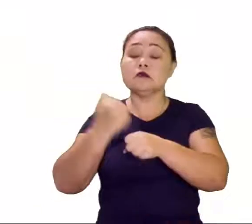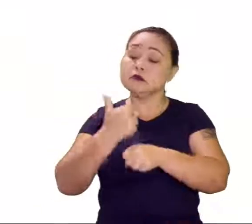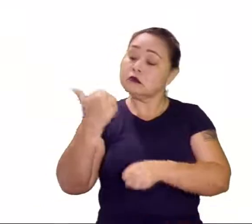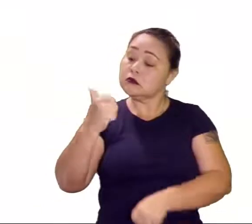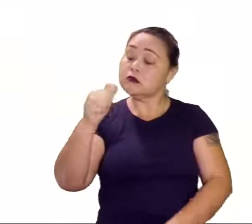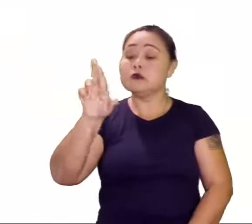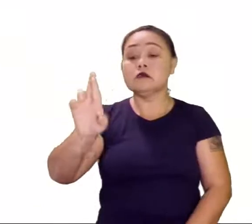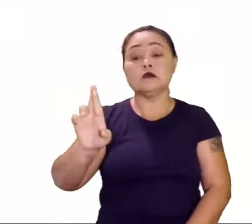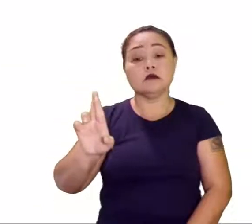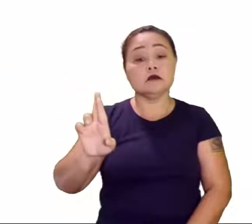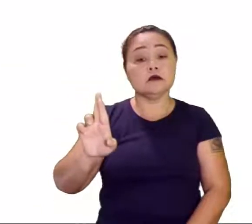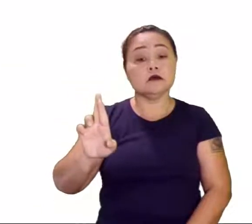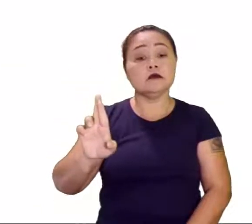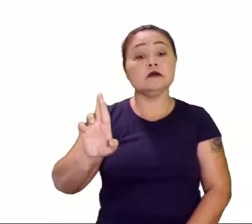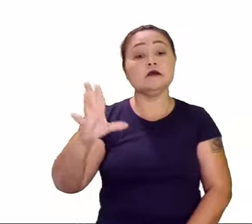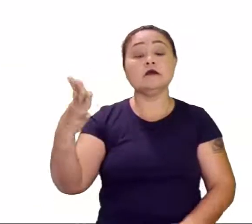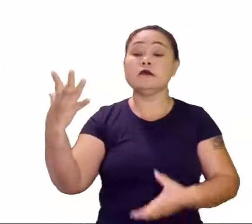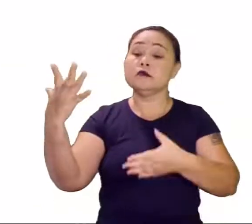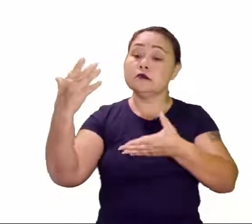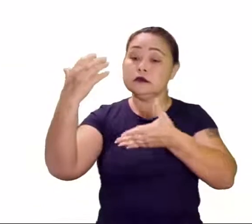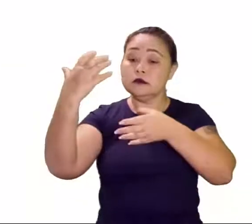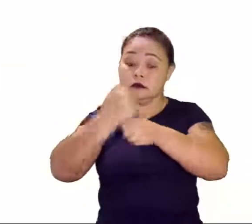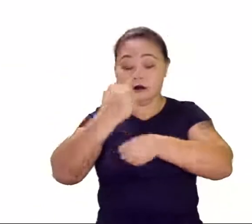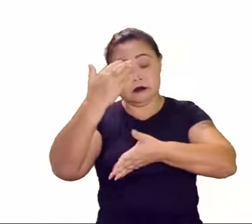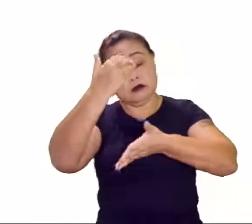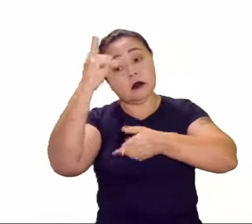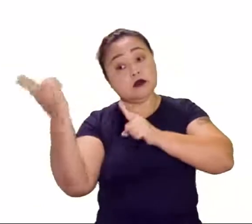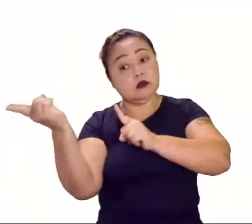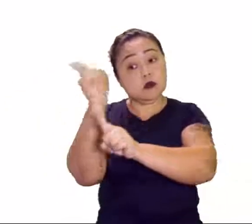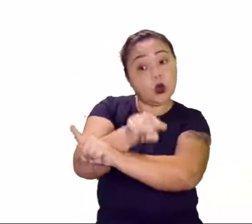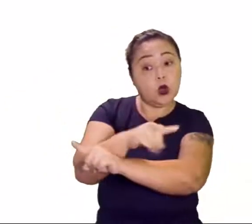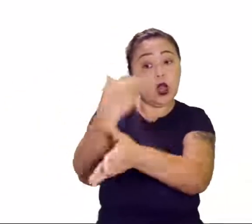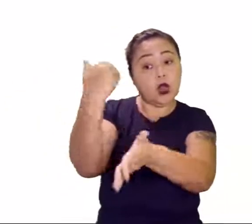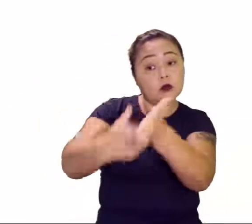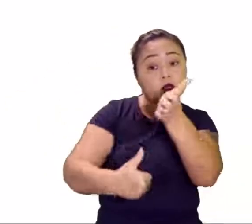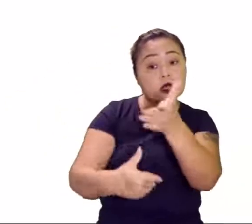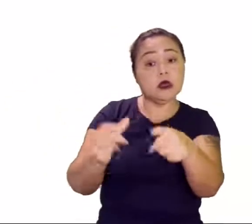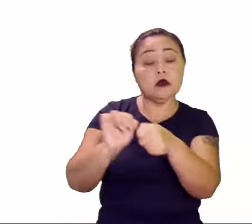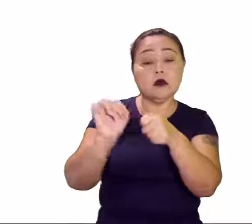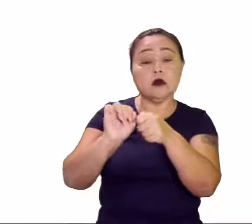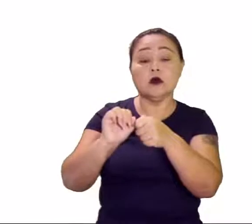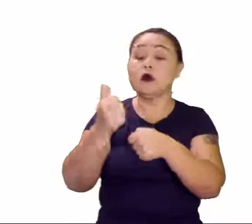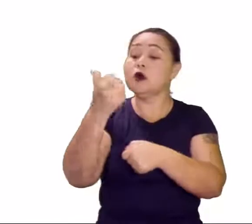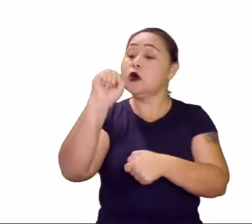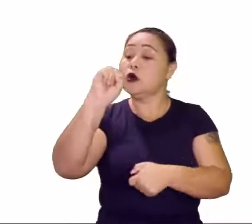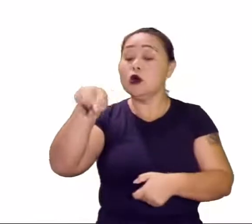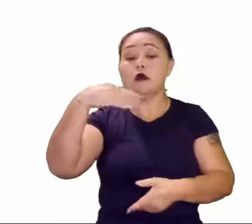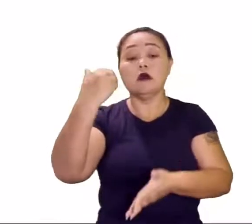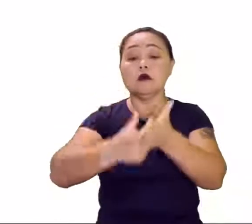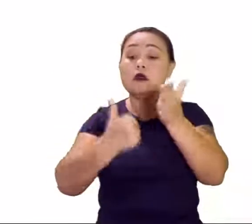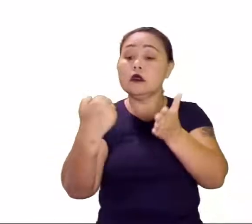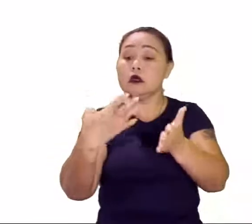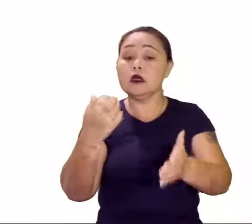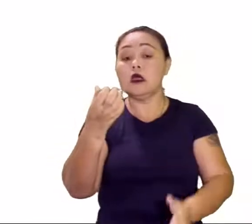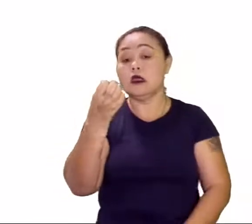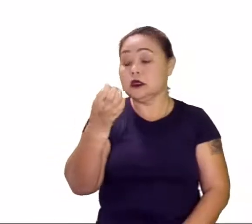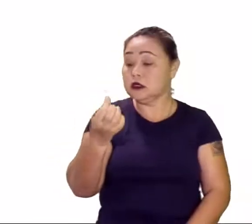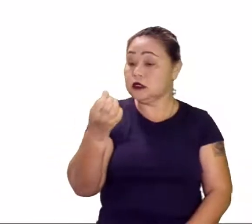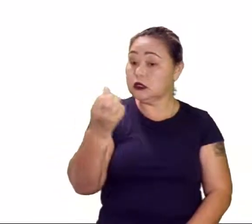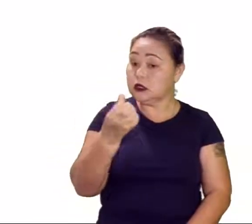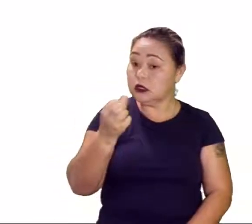a razão. Tá somando, vai passar subtraindo. 80 mil tirando 14 mil. 66